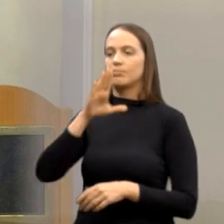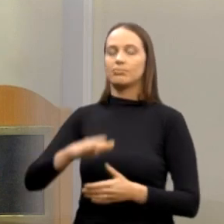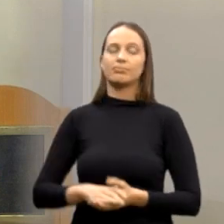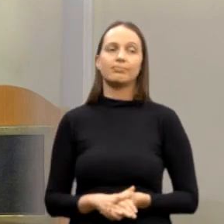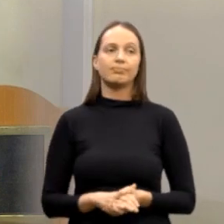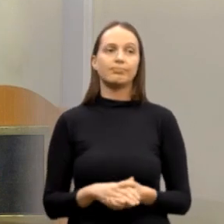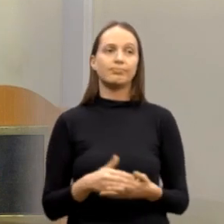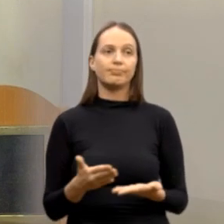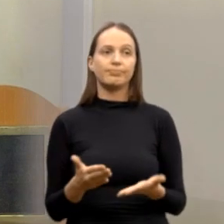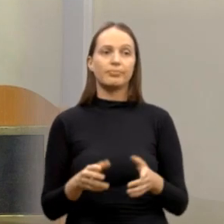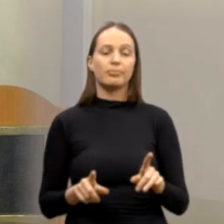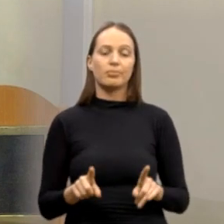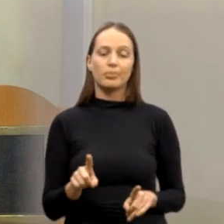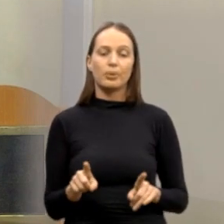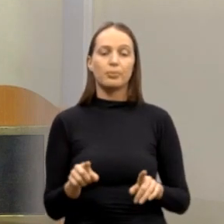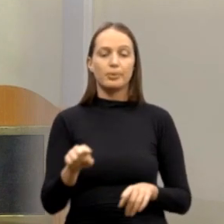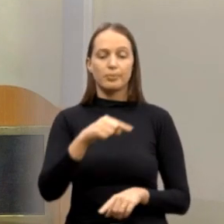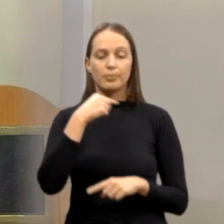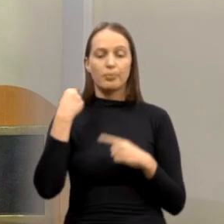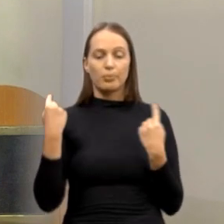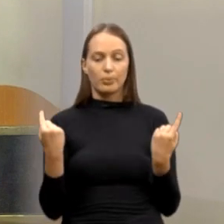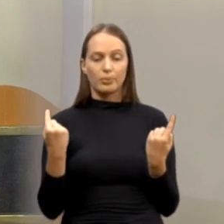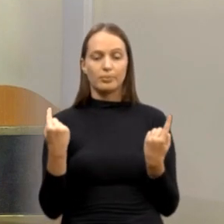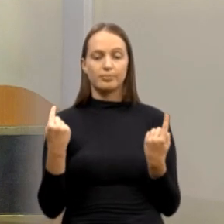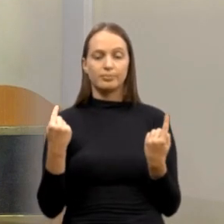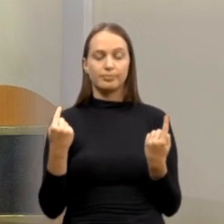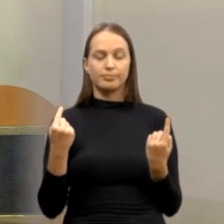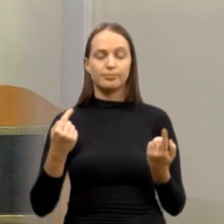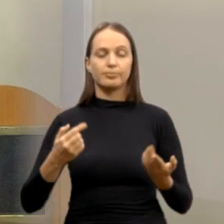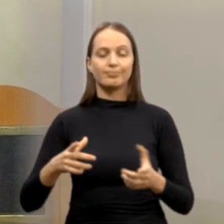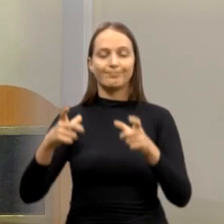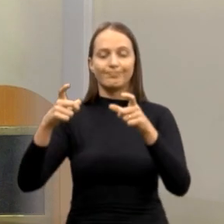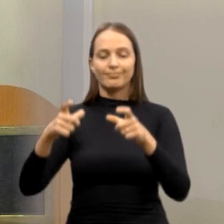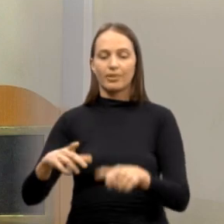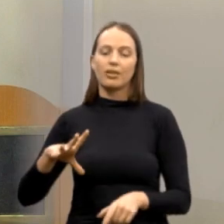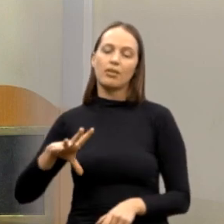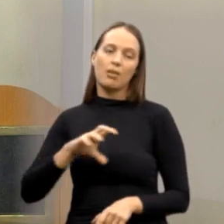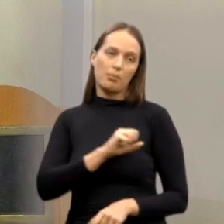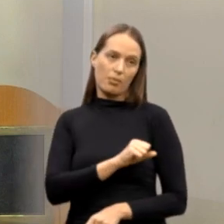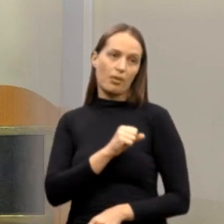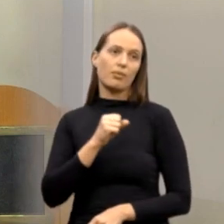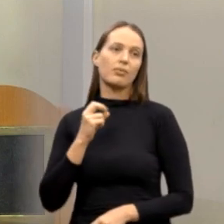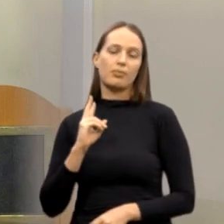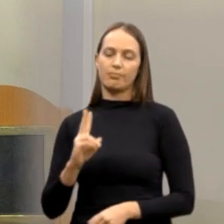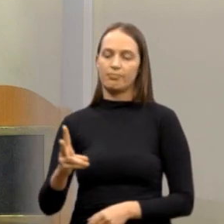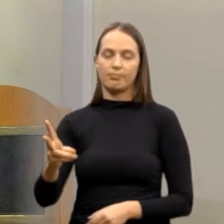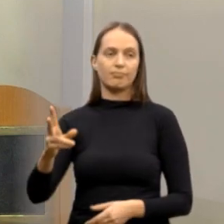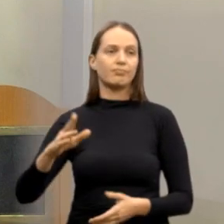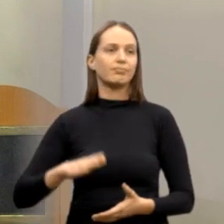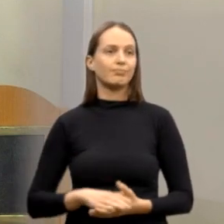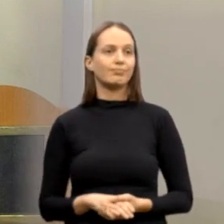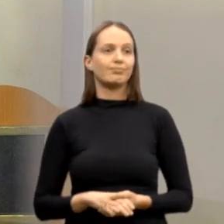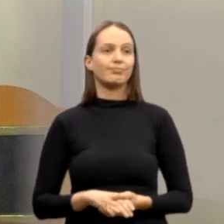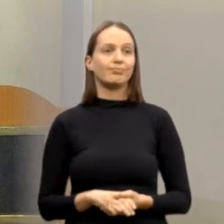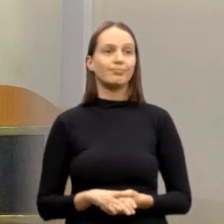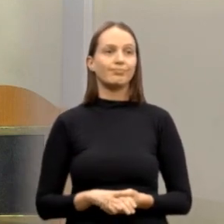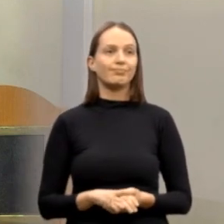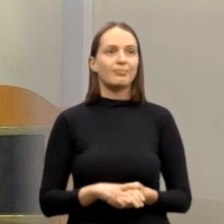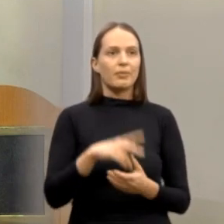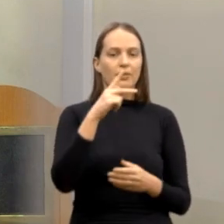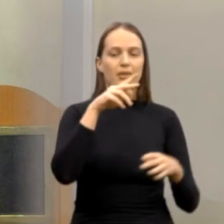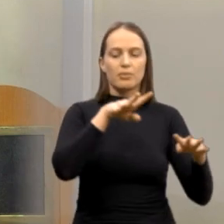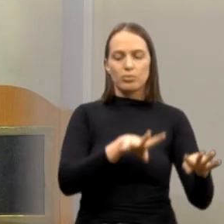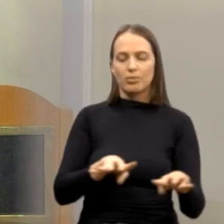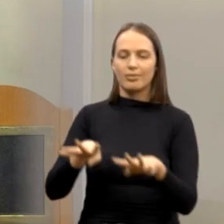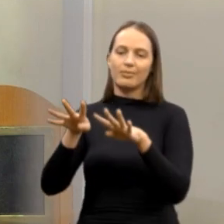sessão desfalece e morre ali no lugar que Ele amava ninguém que viu tentou impedir